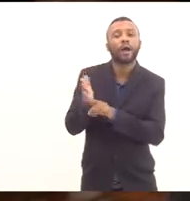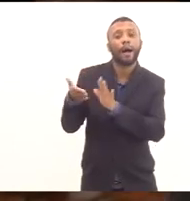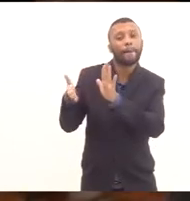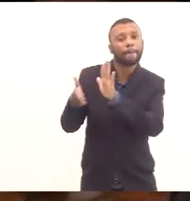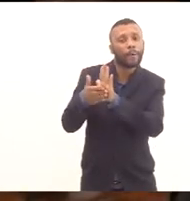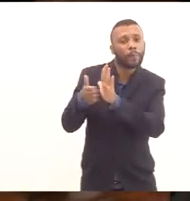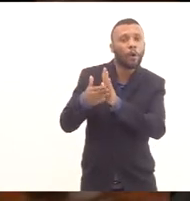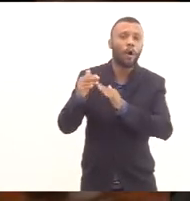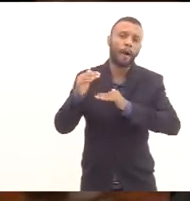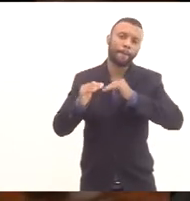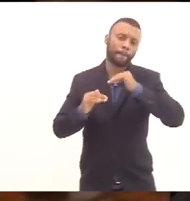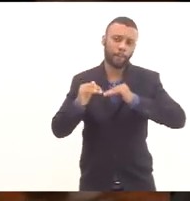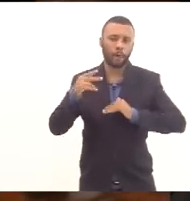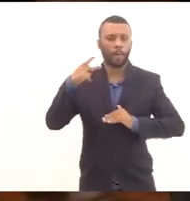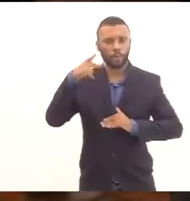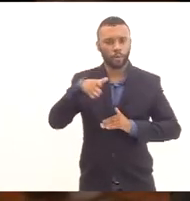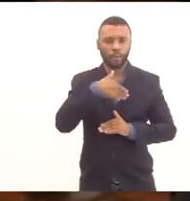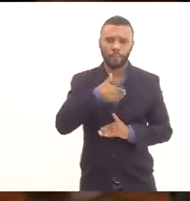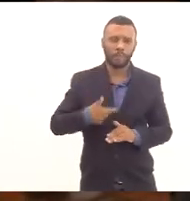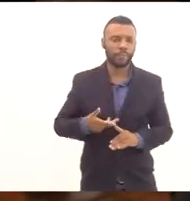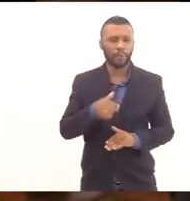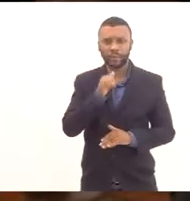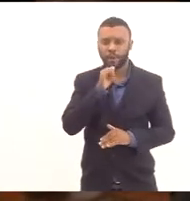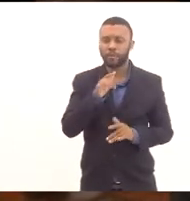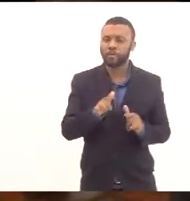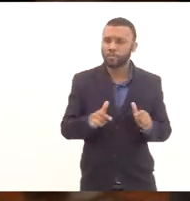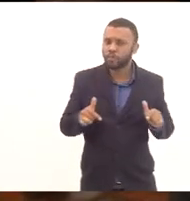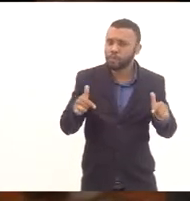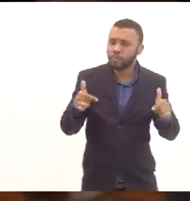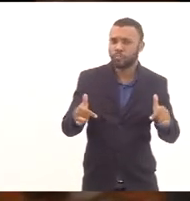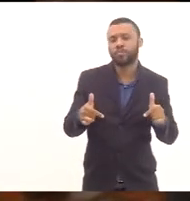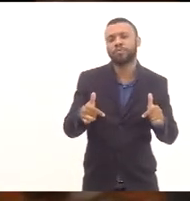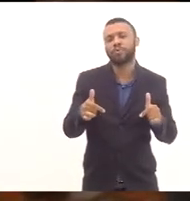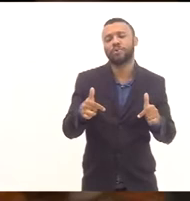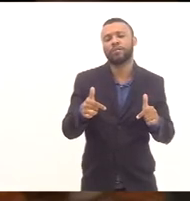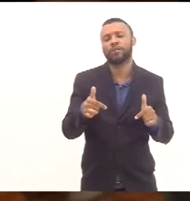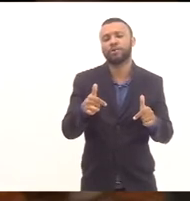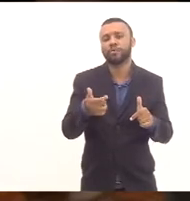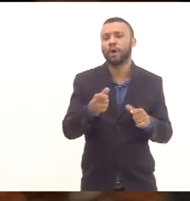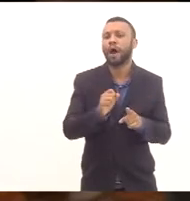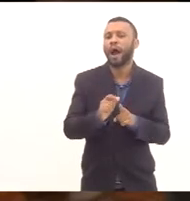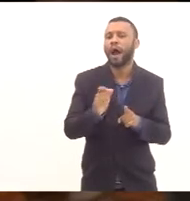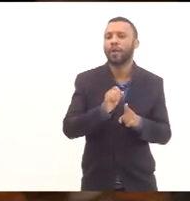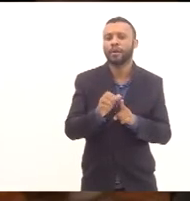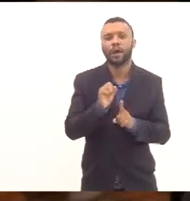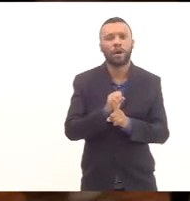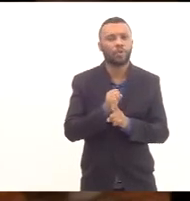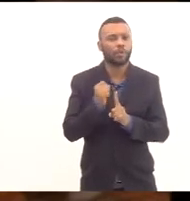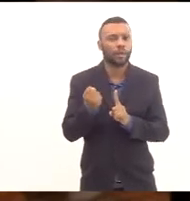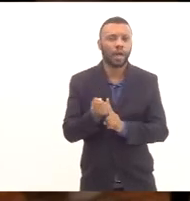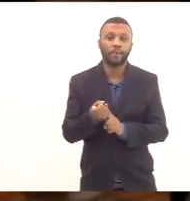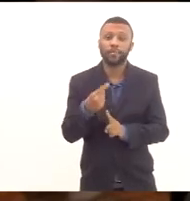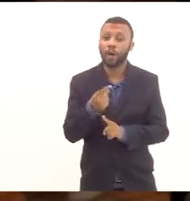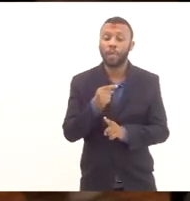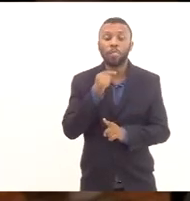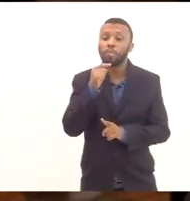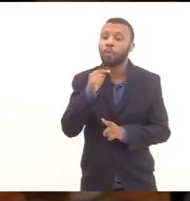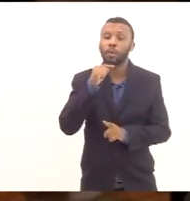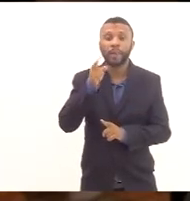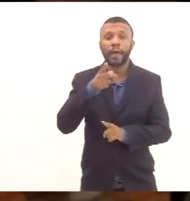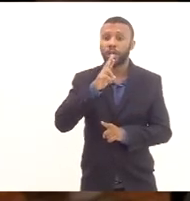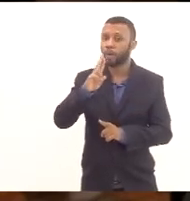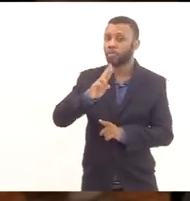quer propor como a gente procura de por exemplo esse mutirão do aluguel social e e a gente não consegue